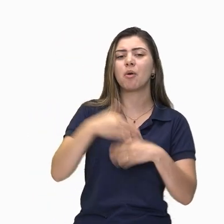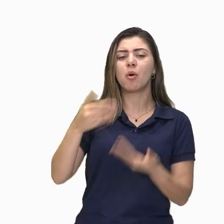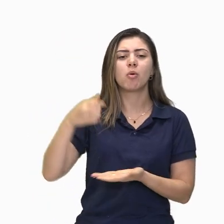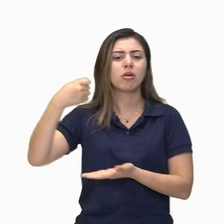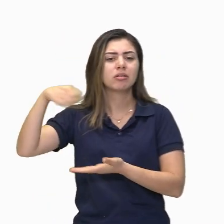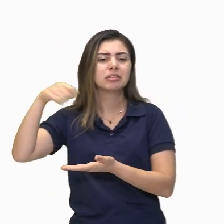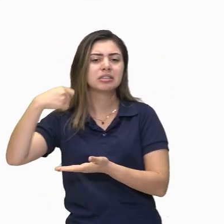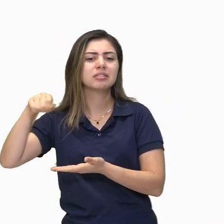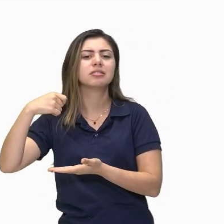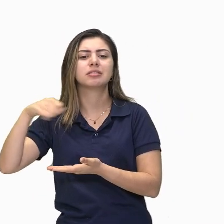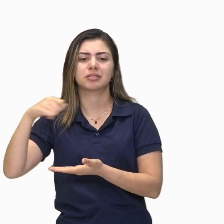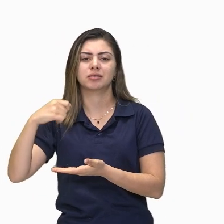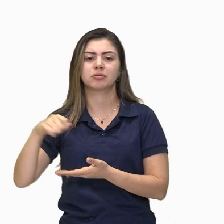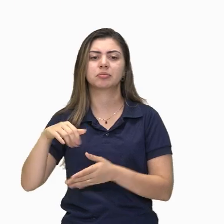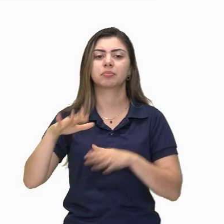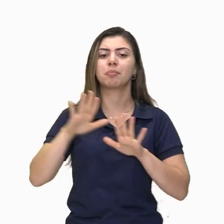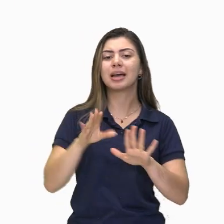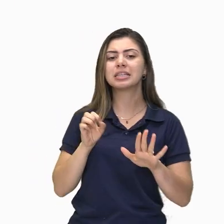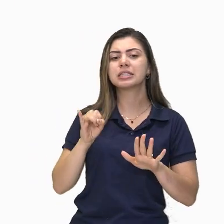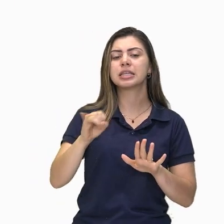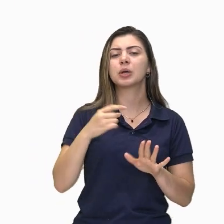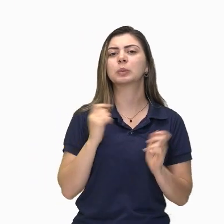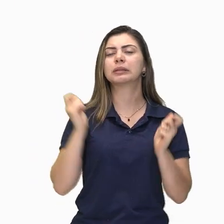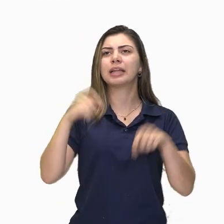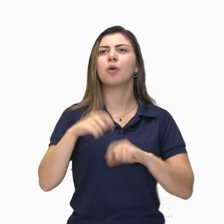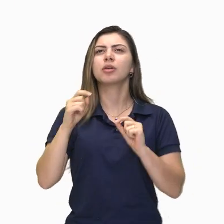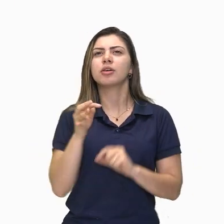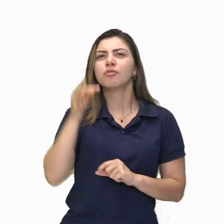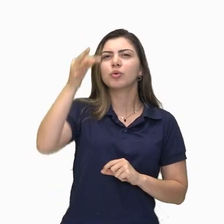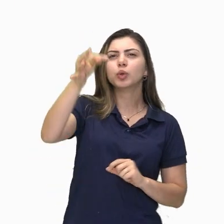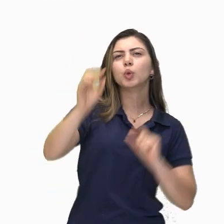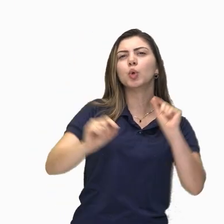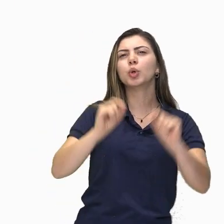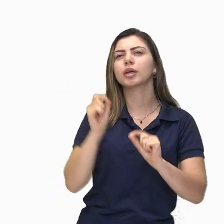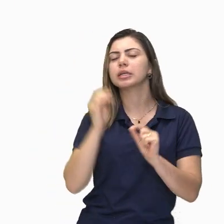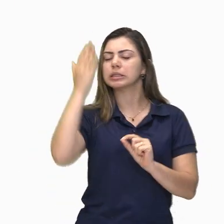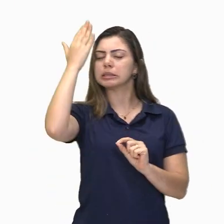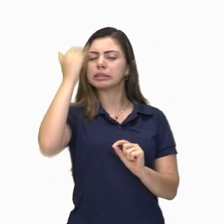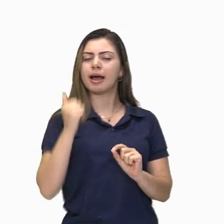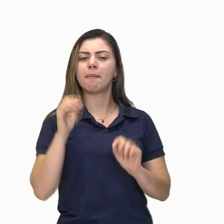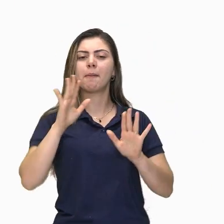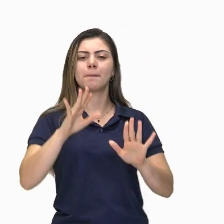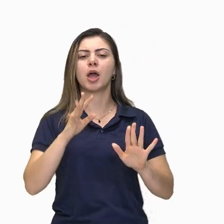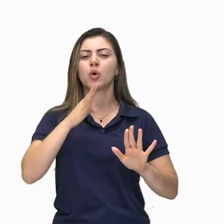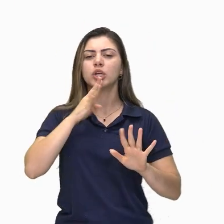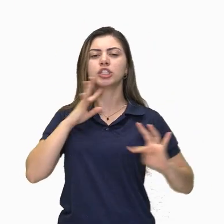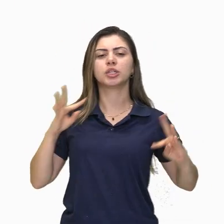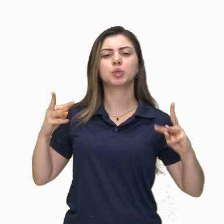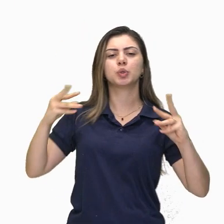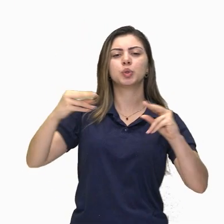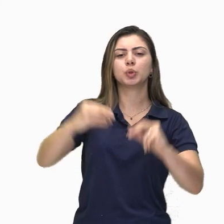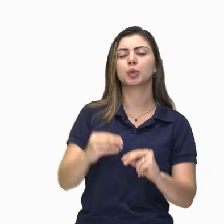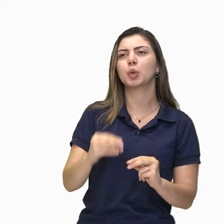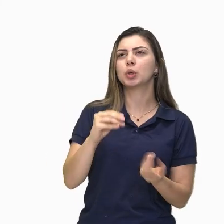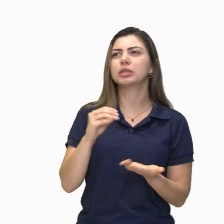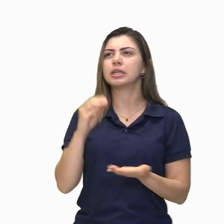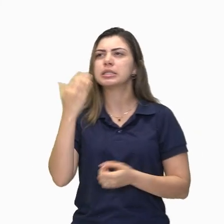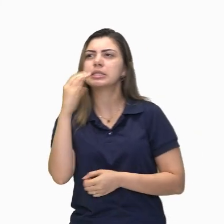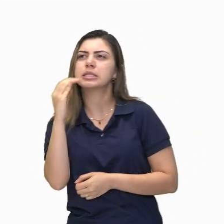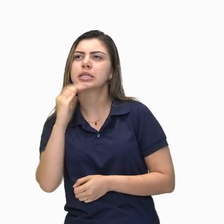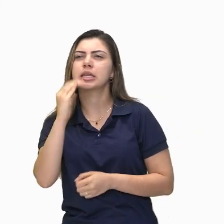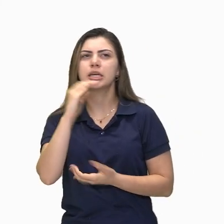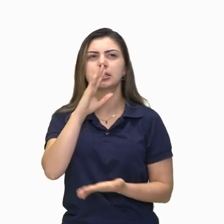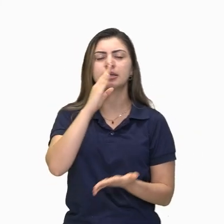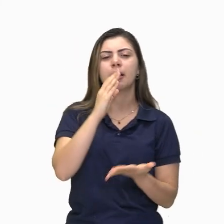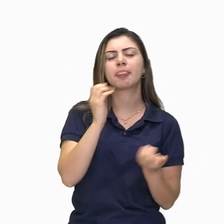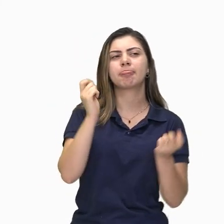que tine. E ainda que tivesse o dom de profecia, e conhecesse todos os mistérios e toda a ciência,